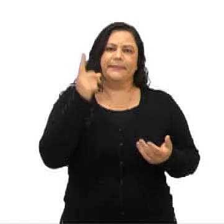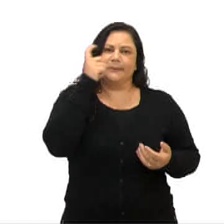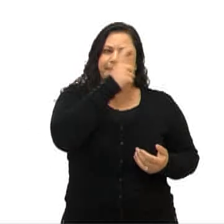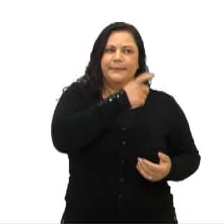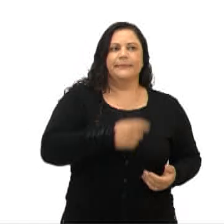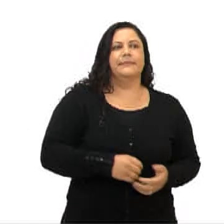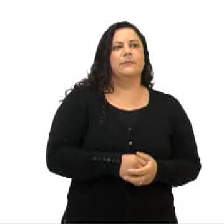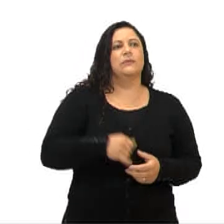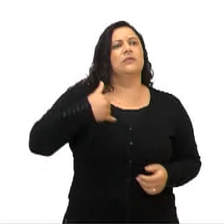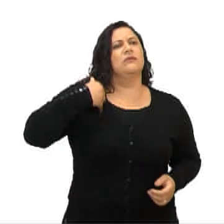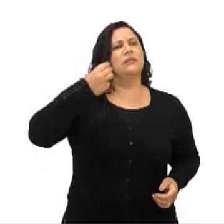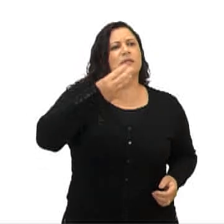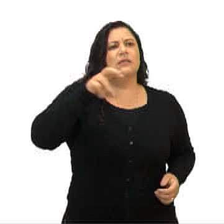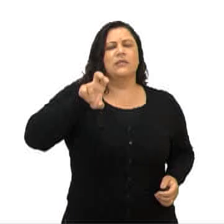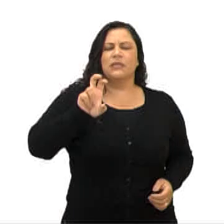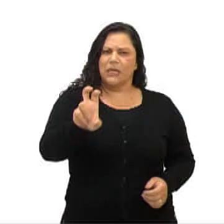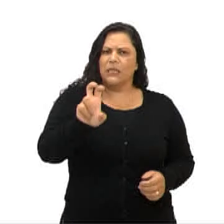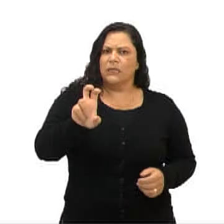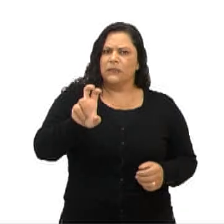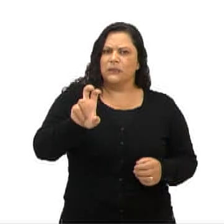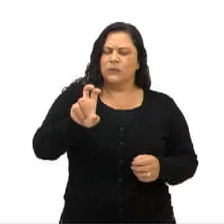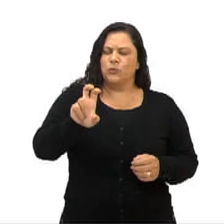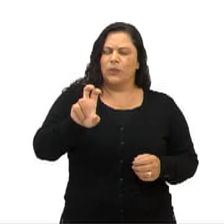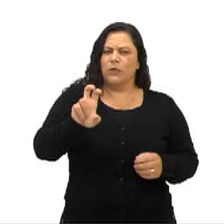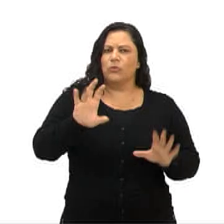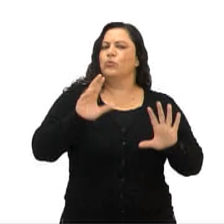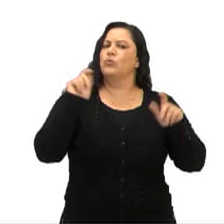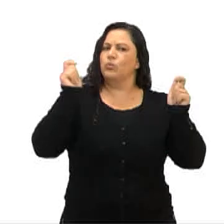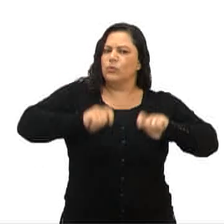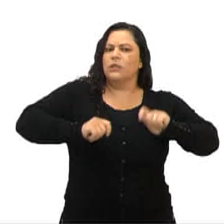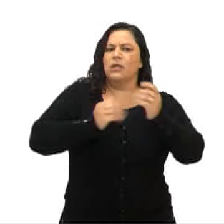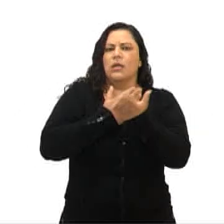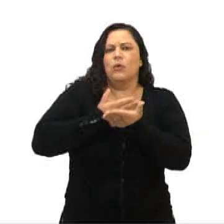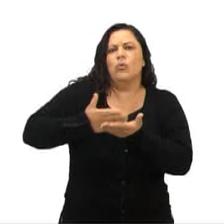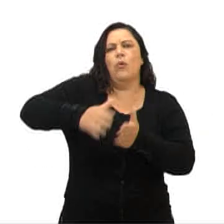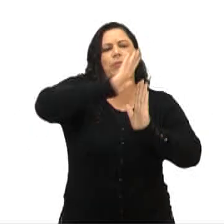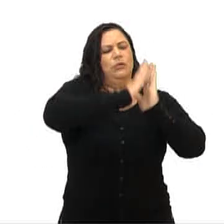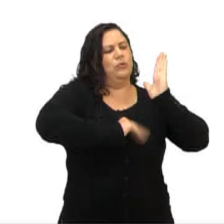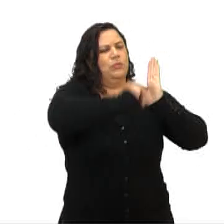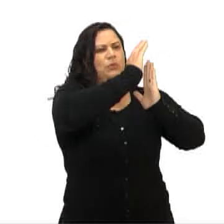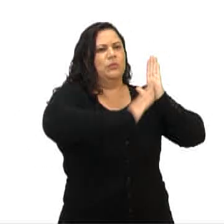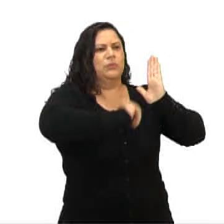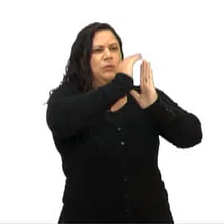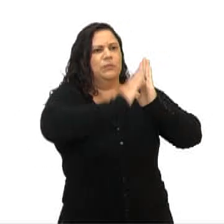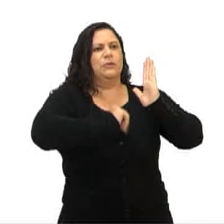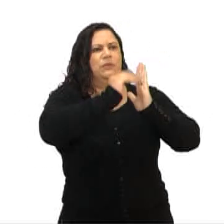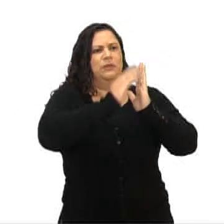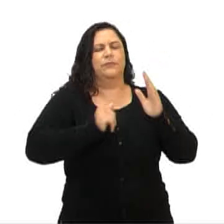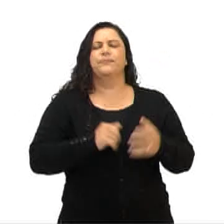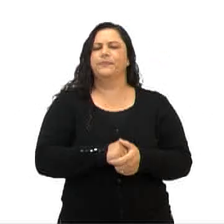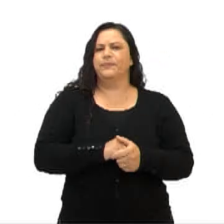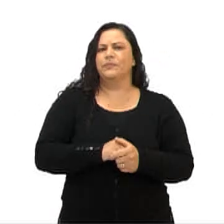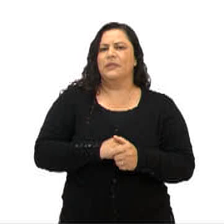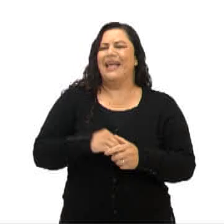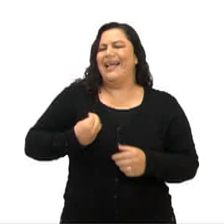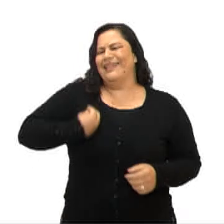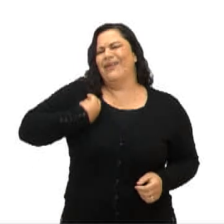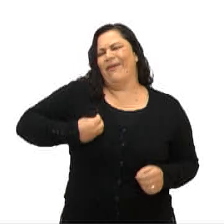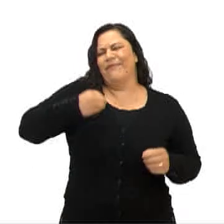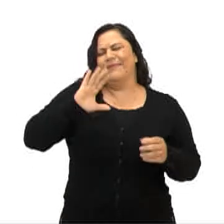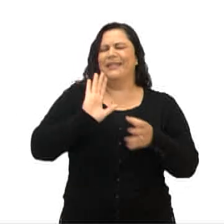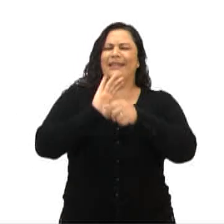pintura, teve uma vida de boemia e viagens que resultou numa produção singular. Ele já tem uma outra característica dentro do